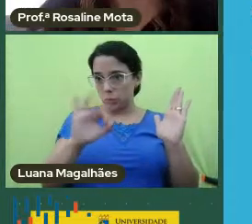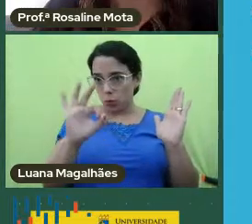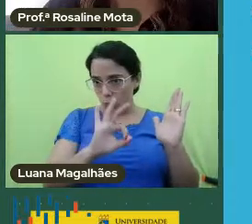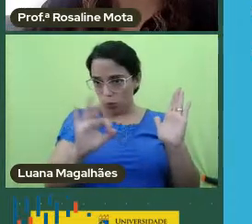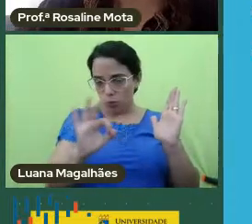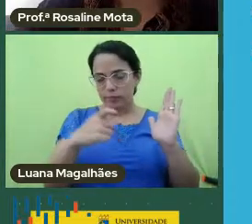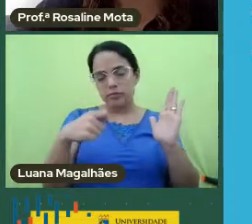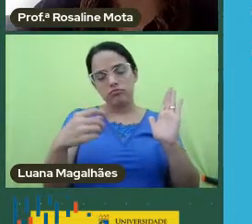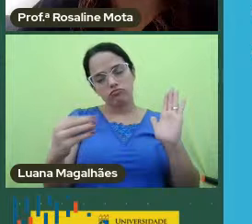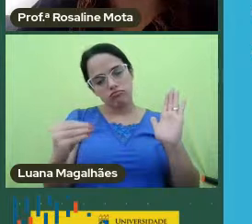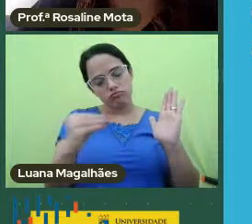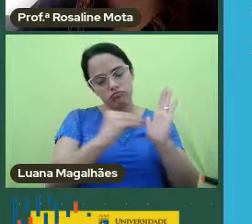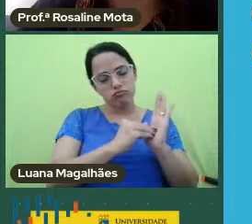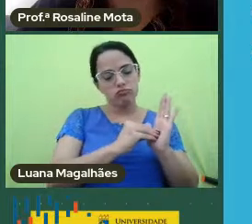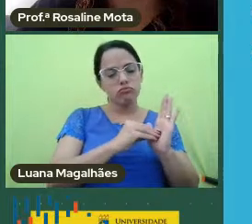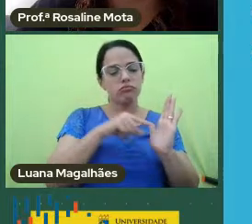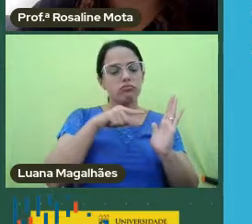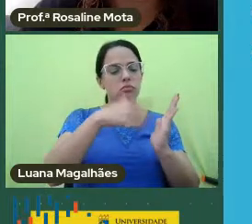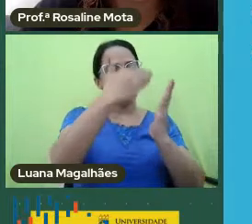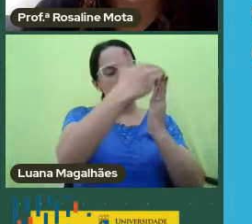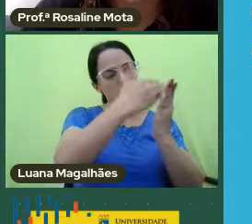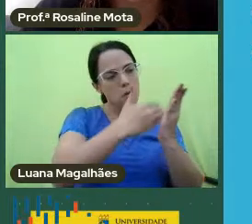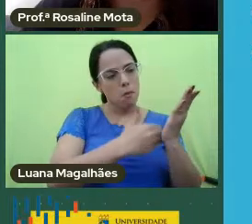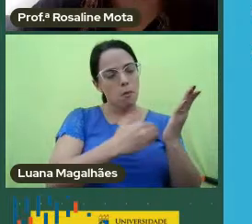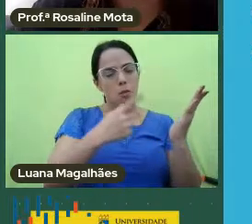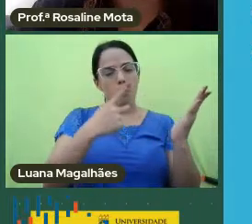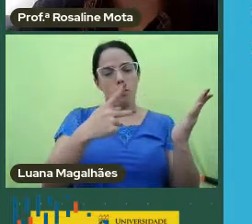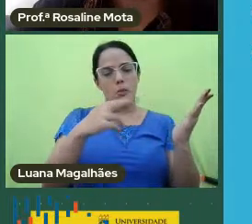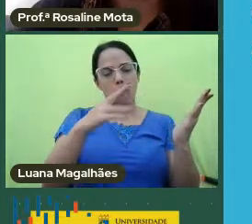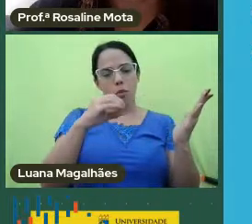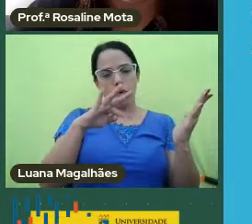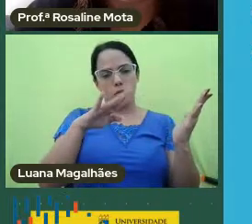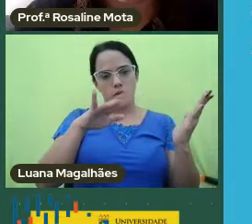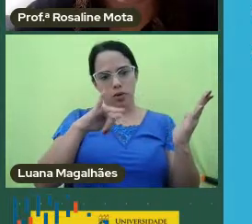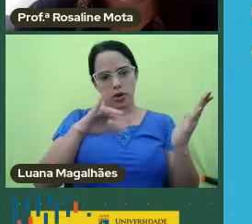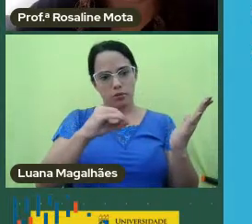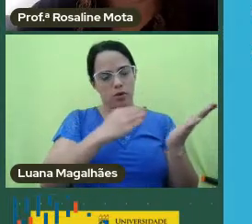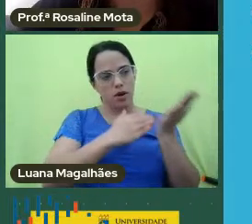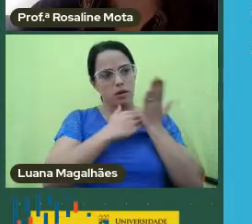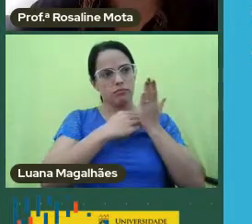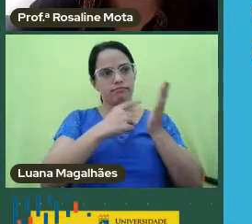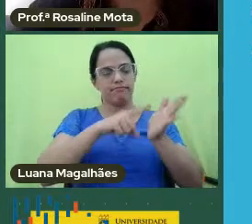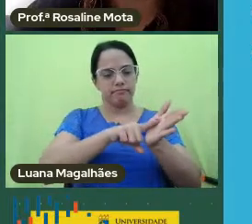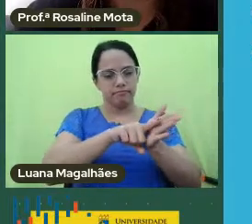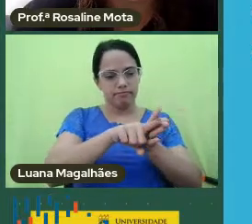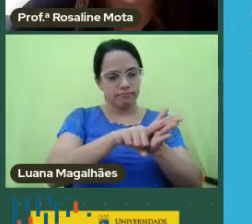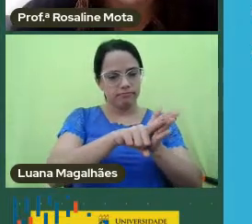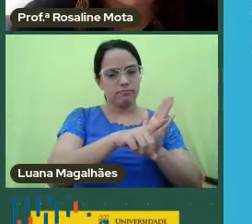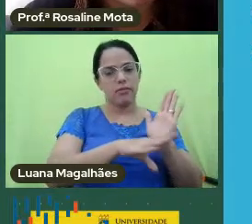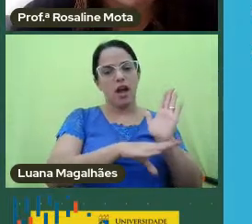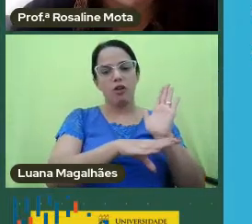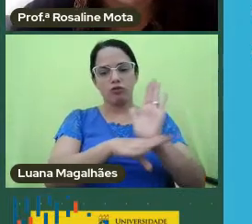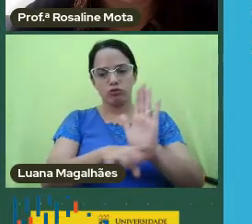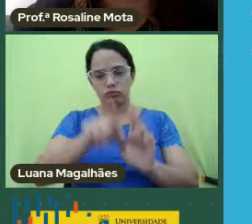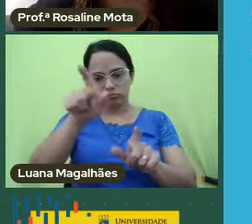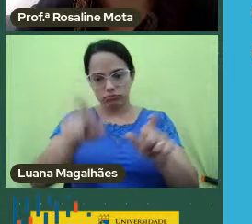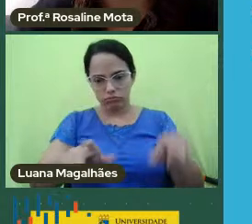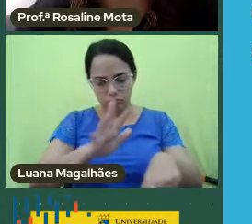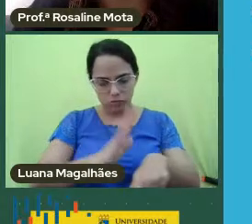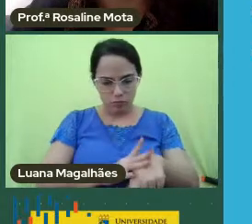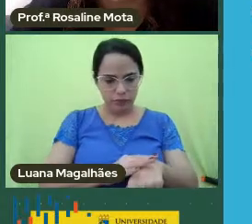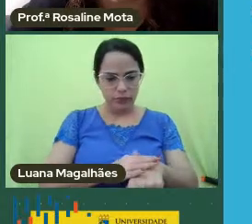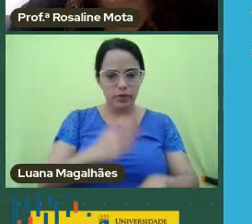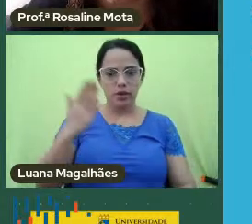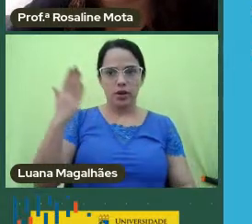registrar. Esse prontuário, ele vai servir para pesquisa, ele vai servir para assistência, ele vai servir como